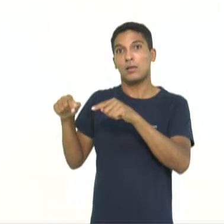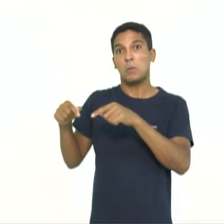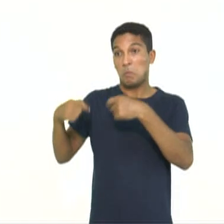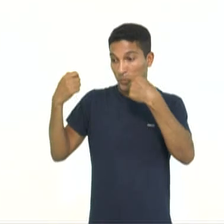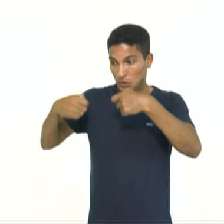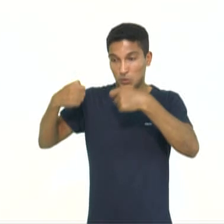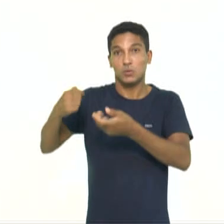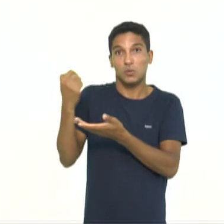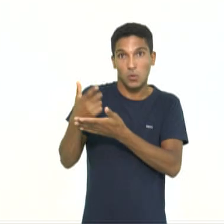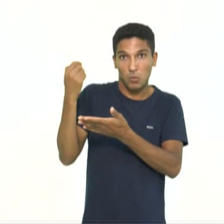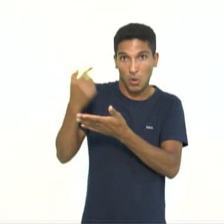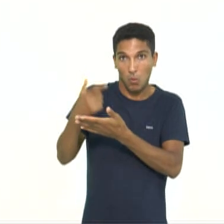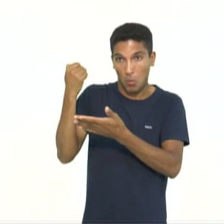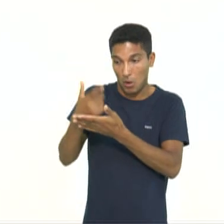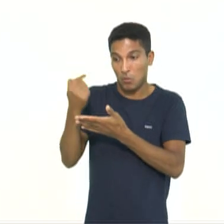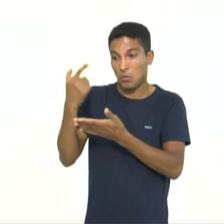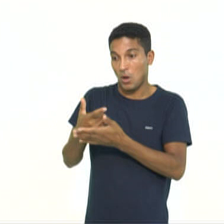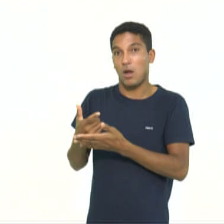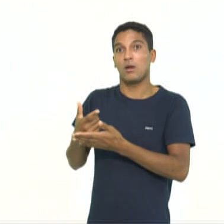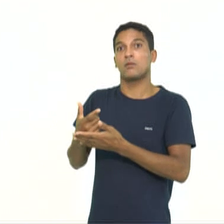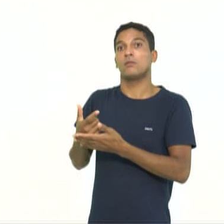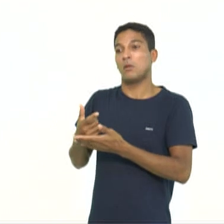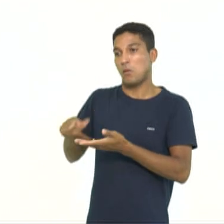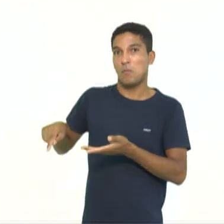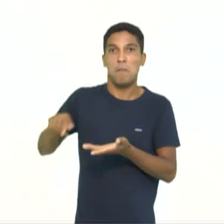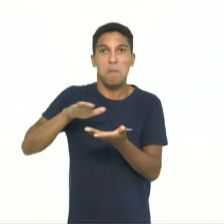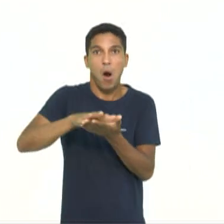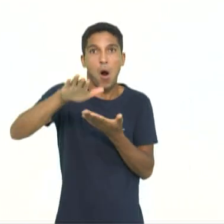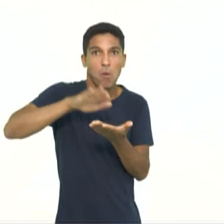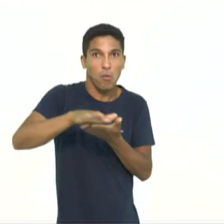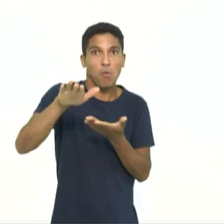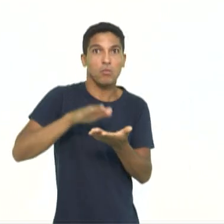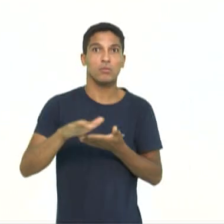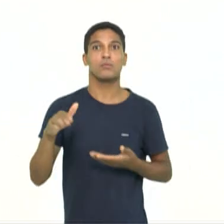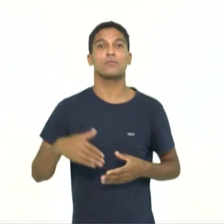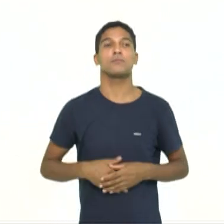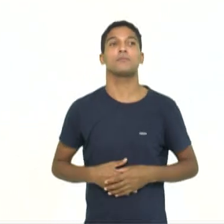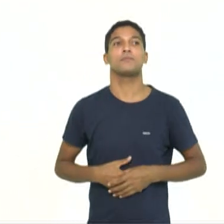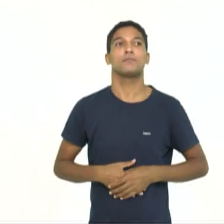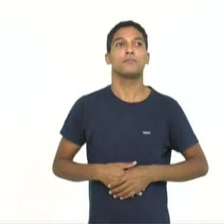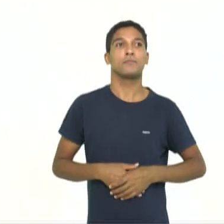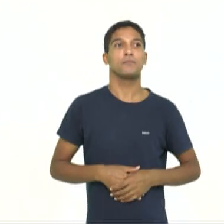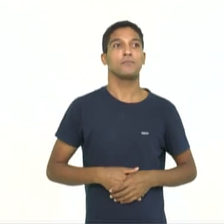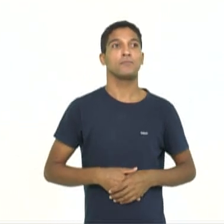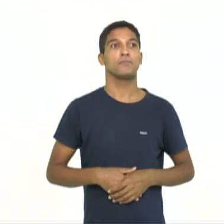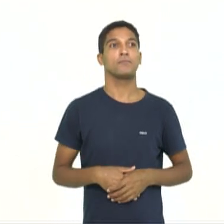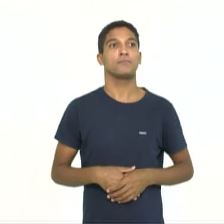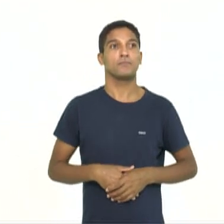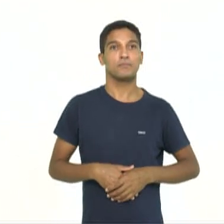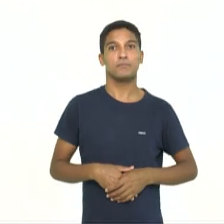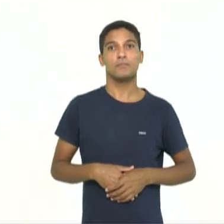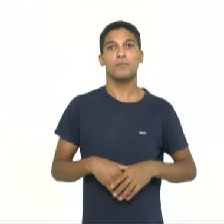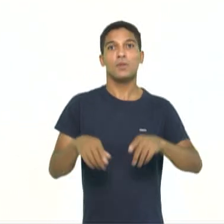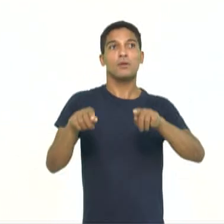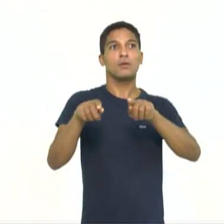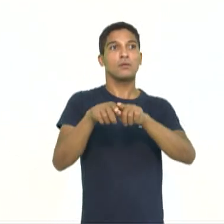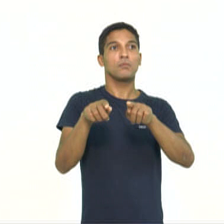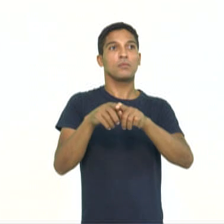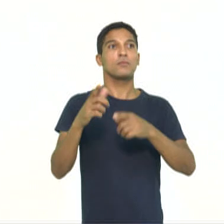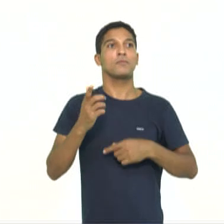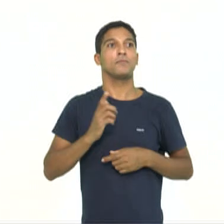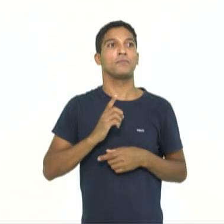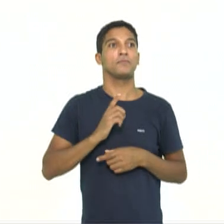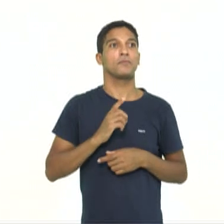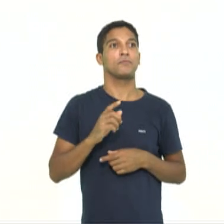Existir enquanto consumidor, então, e enquadrar-se nos parâmetros do American Way of Life